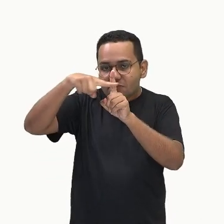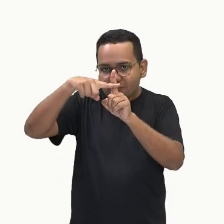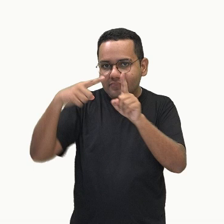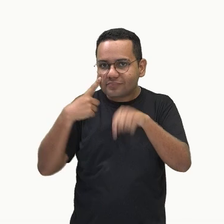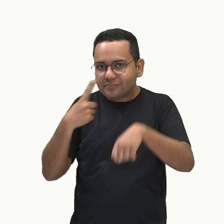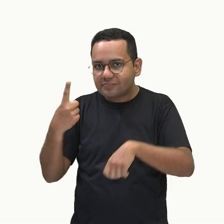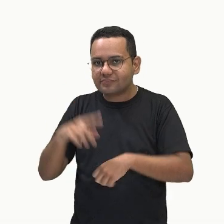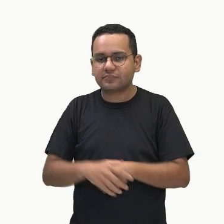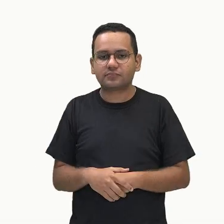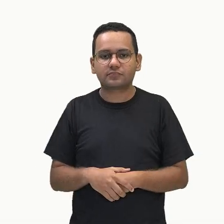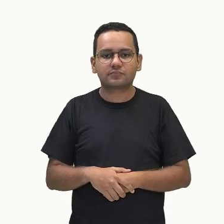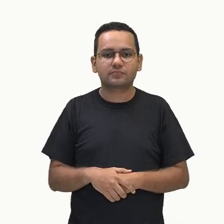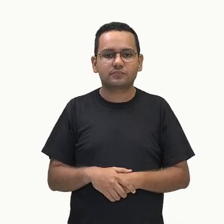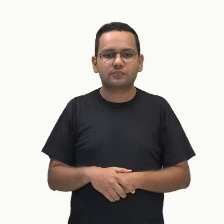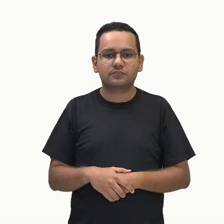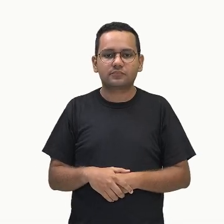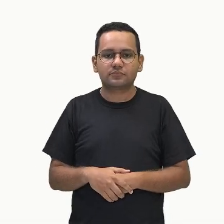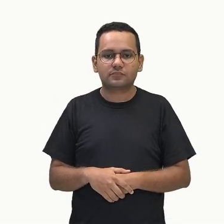no núcleo,